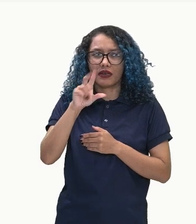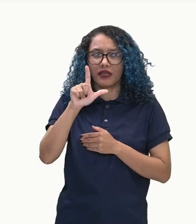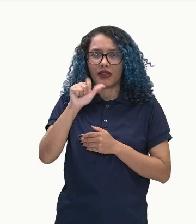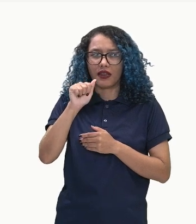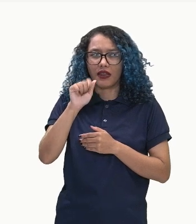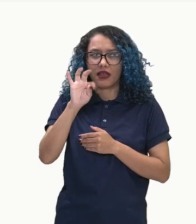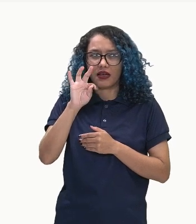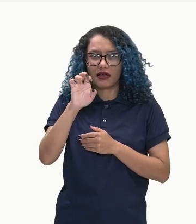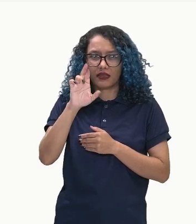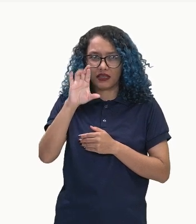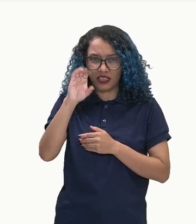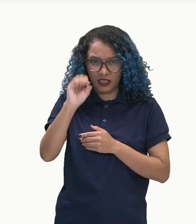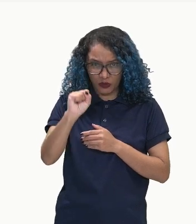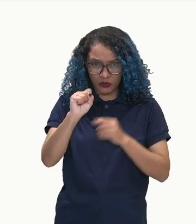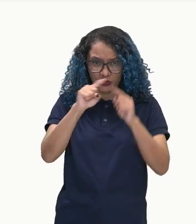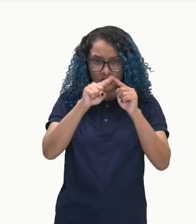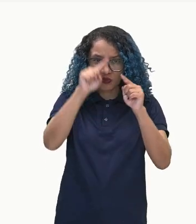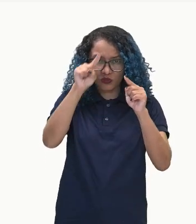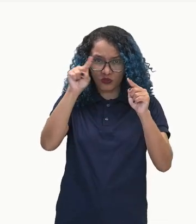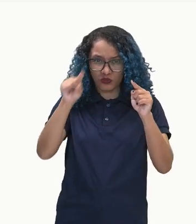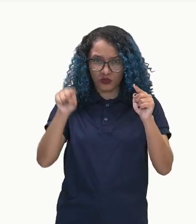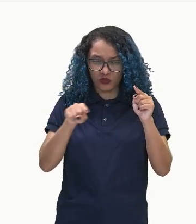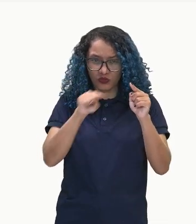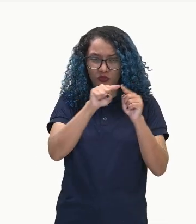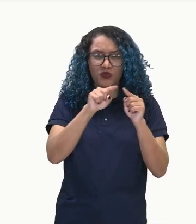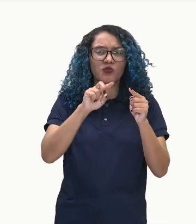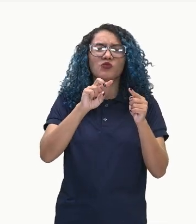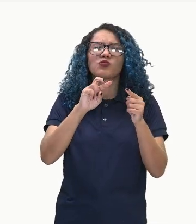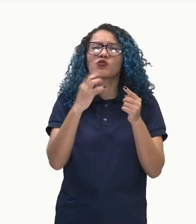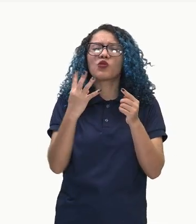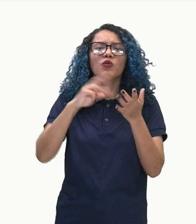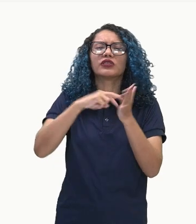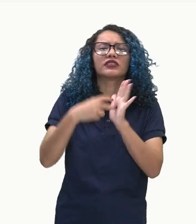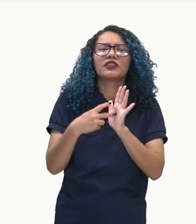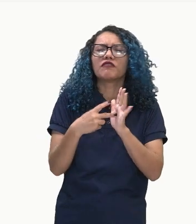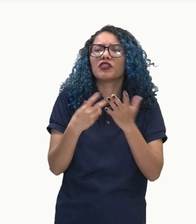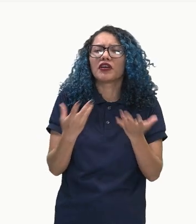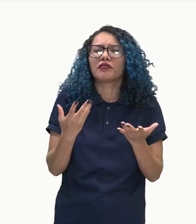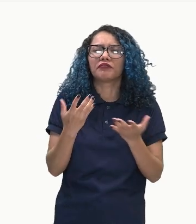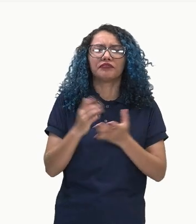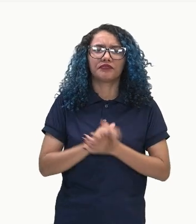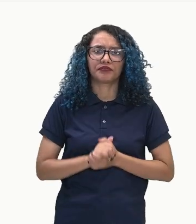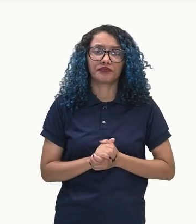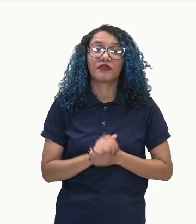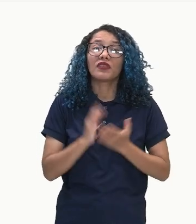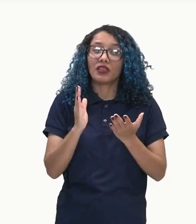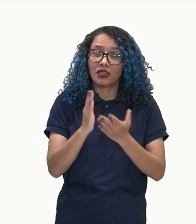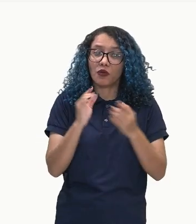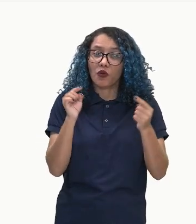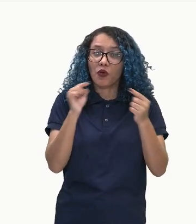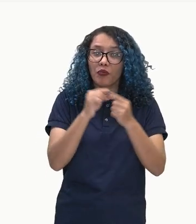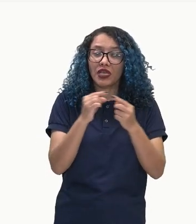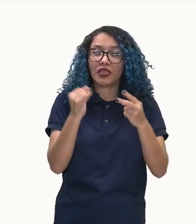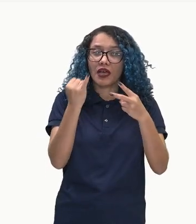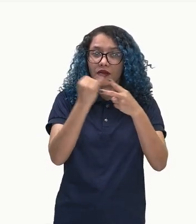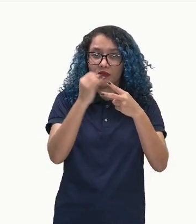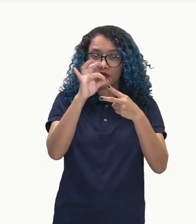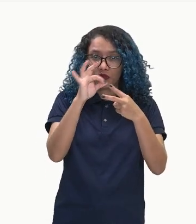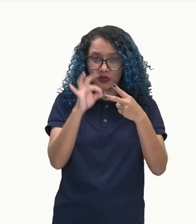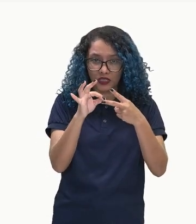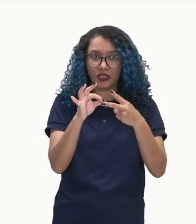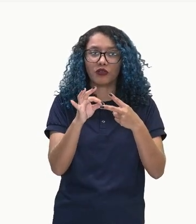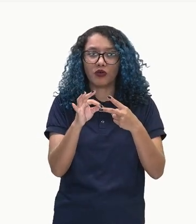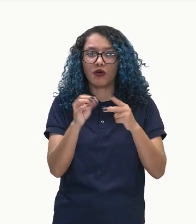quadriláteros. Tudo bem? E o que é então um quadrilátero? Olha a definição. Os quadriláteros são polígonos que possuem 4